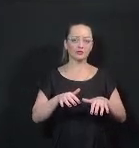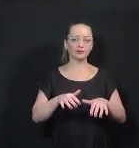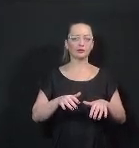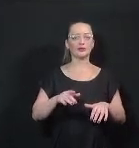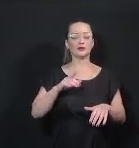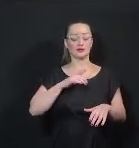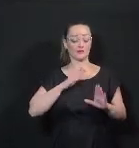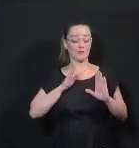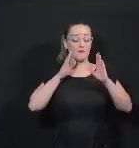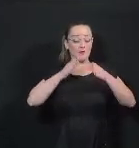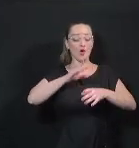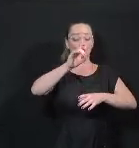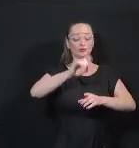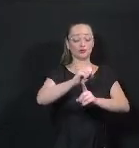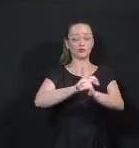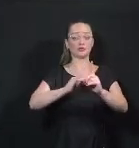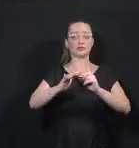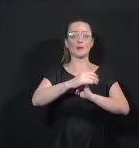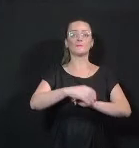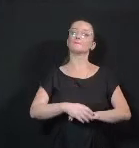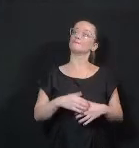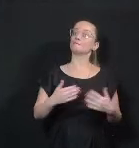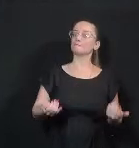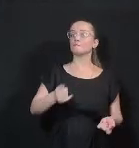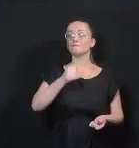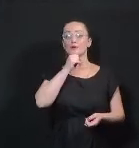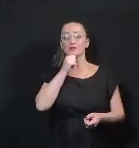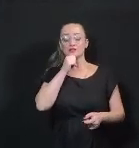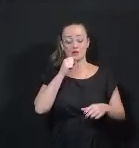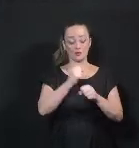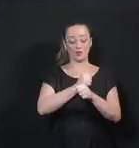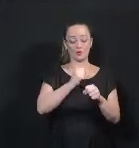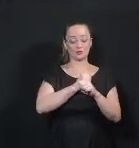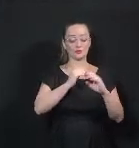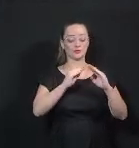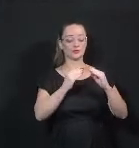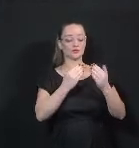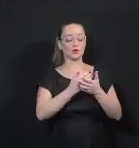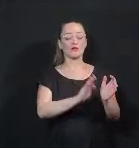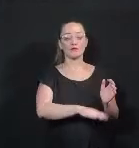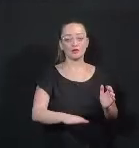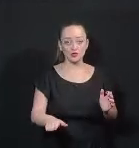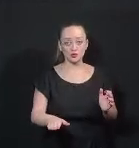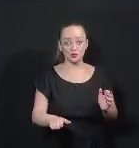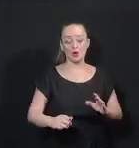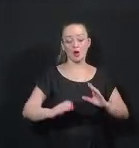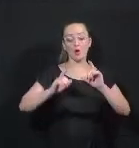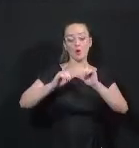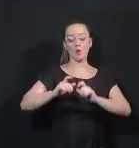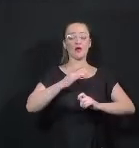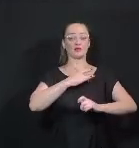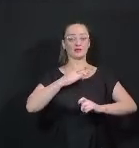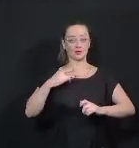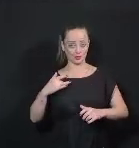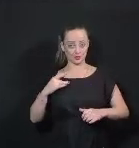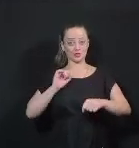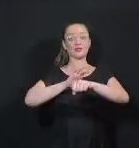direitos sociais, como, por exemplo, a construção de creches, postos de saúde, segurança pública,